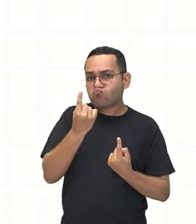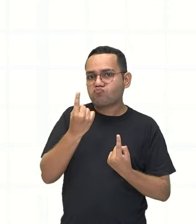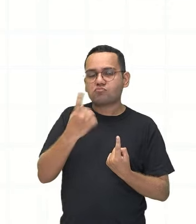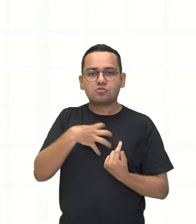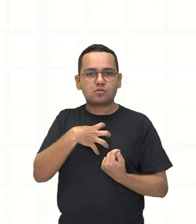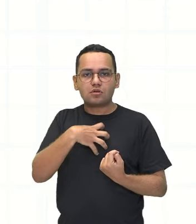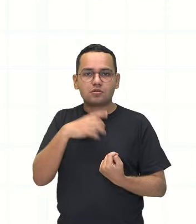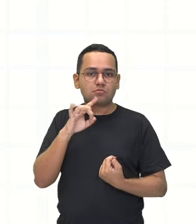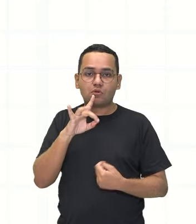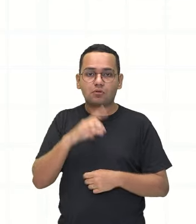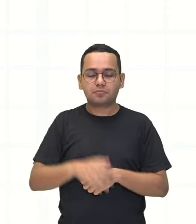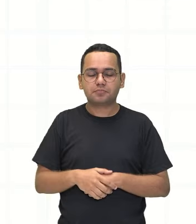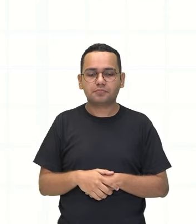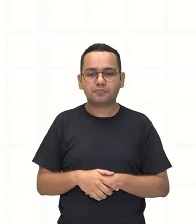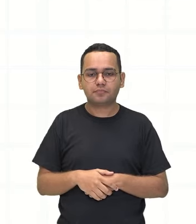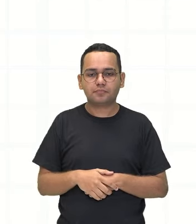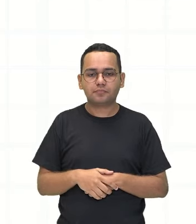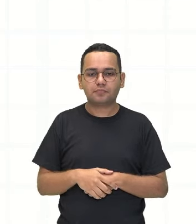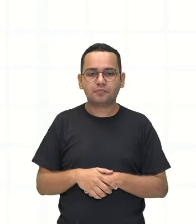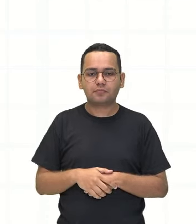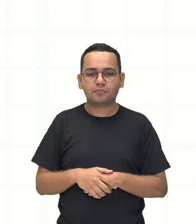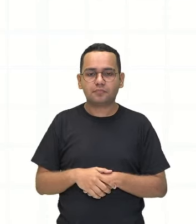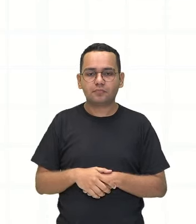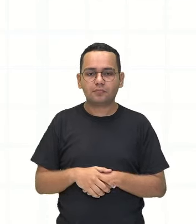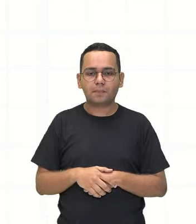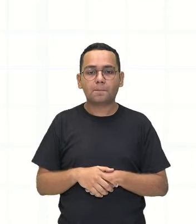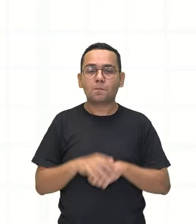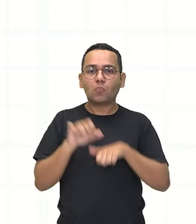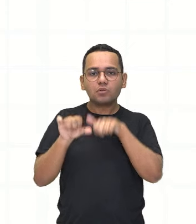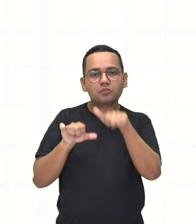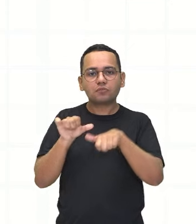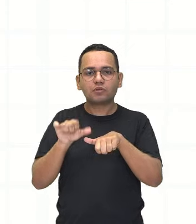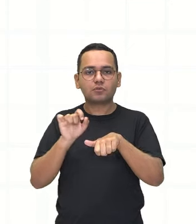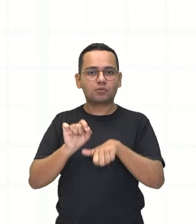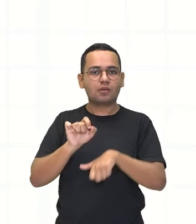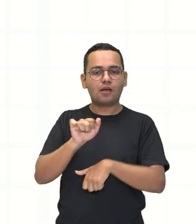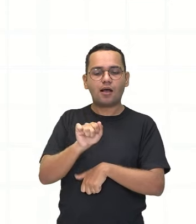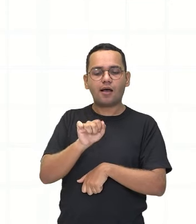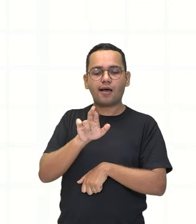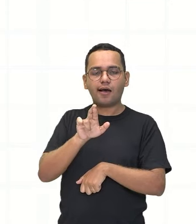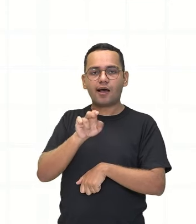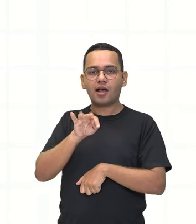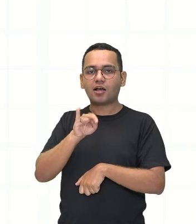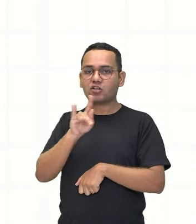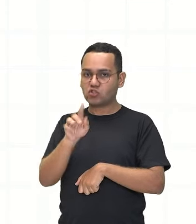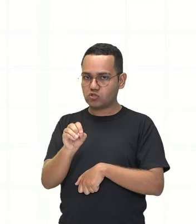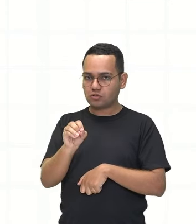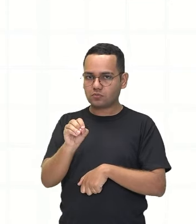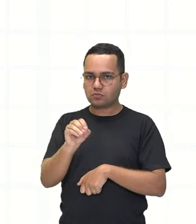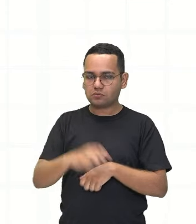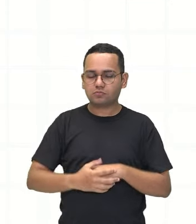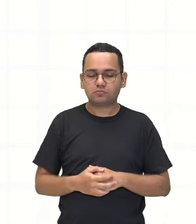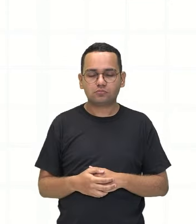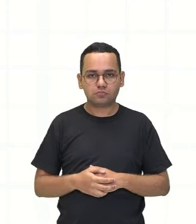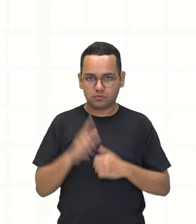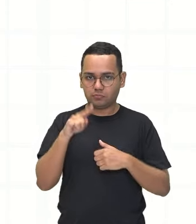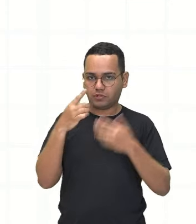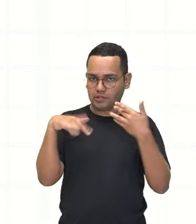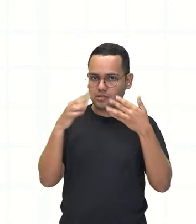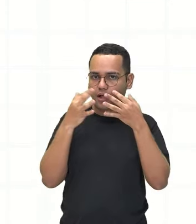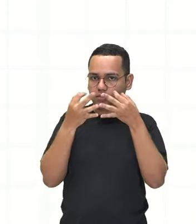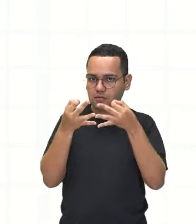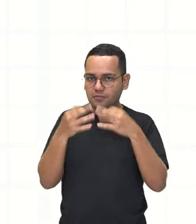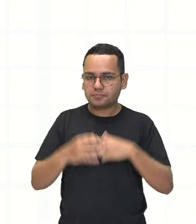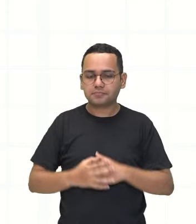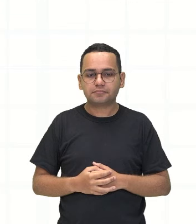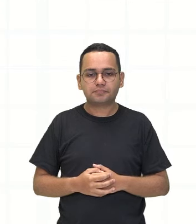que vai acontecer? Ele vai modificar apenas o artigo. Lembrem sempre do artigo, tá, gente? Observe